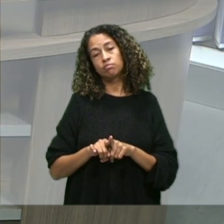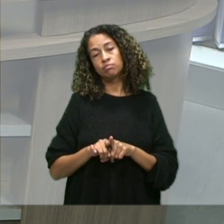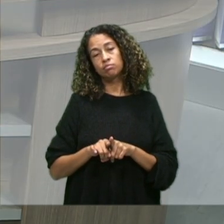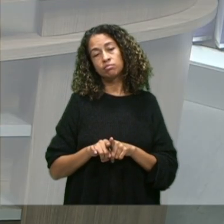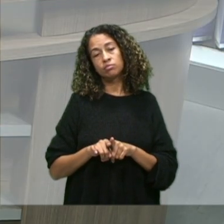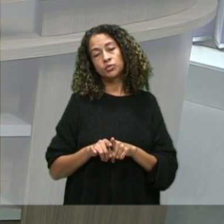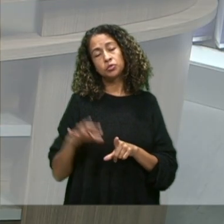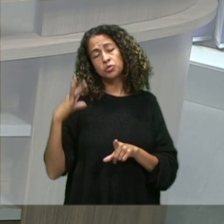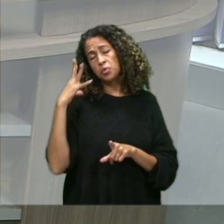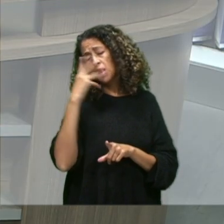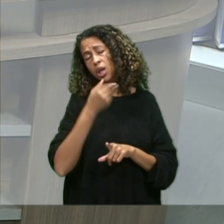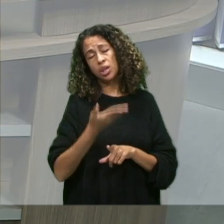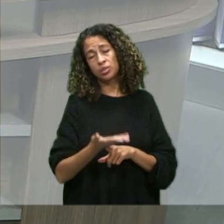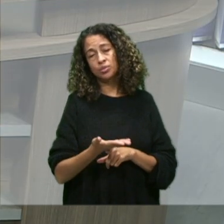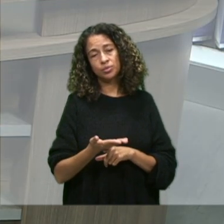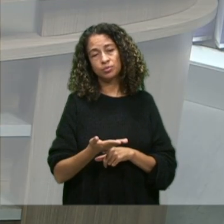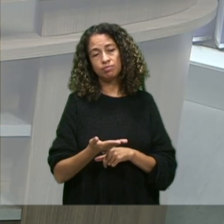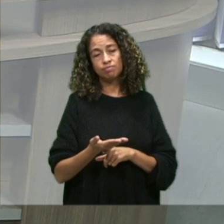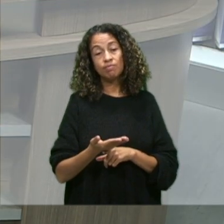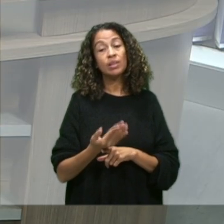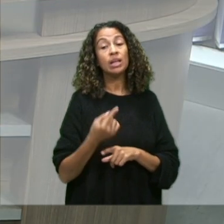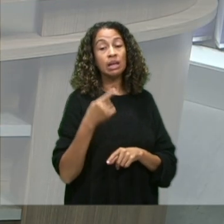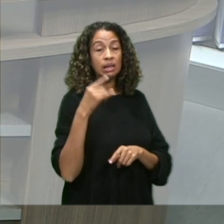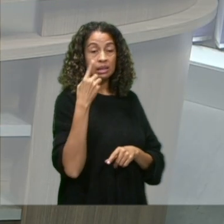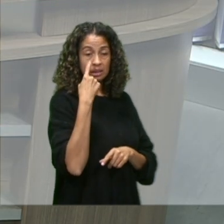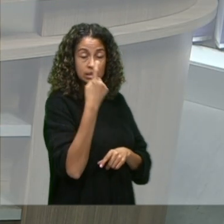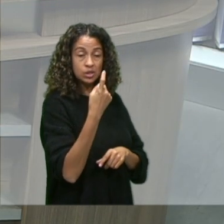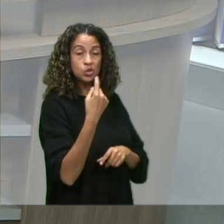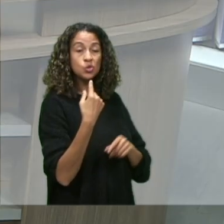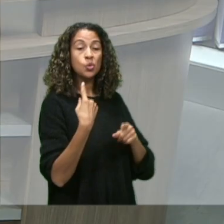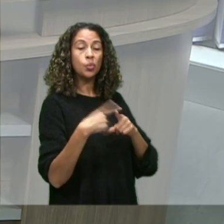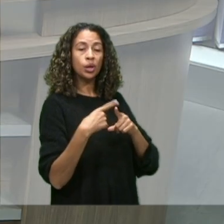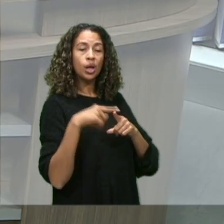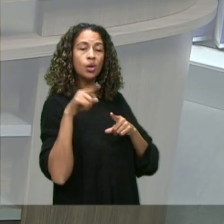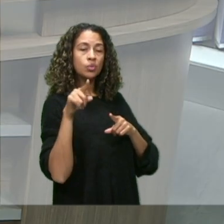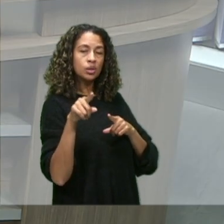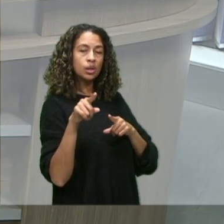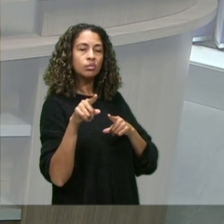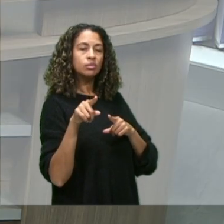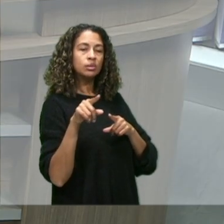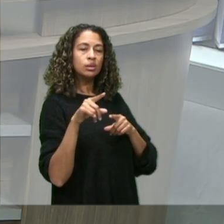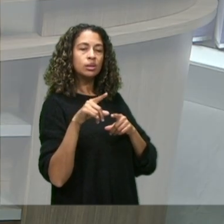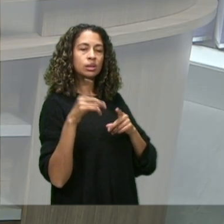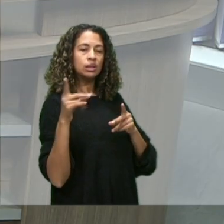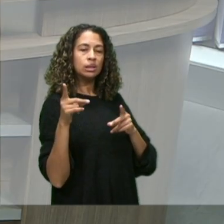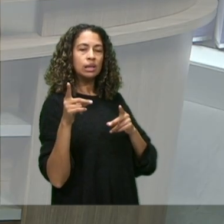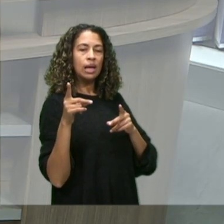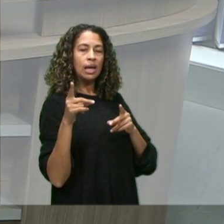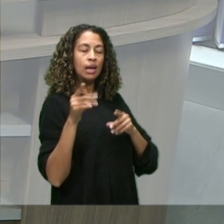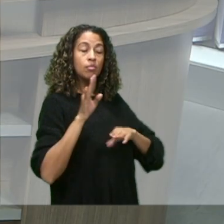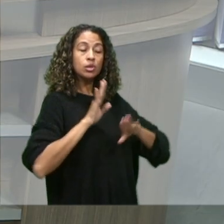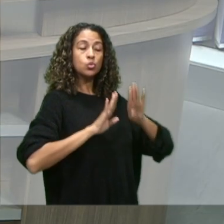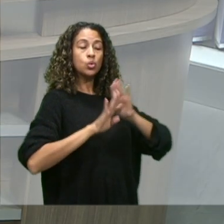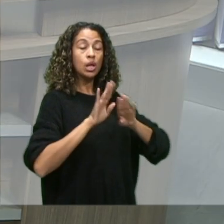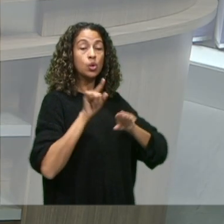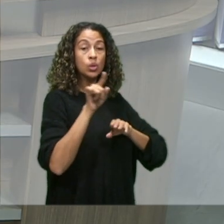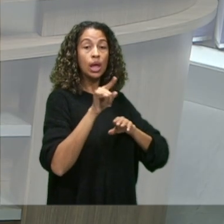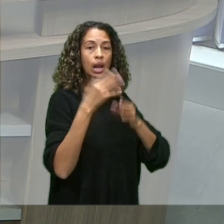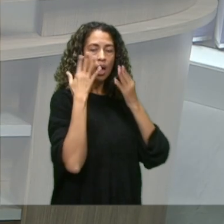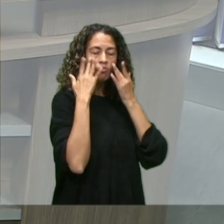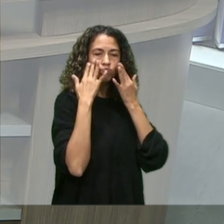ficou muito bonito. E é interessante, né, que o teu tem toda uma suavidade. O dela é uma explosão de cor, né?